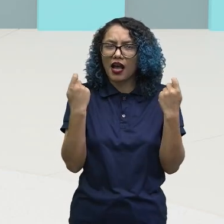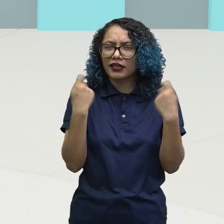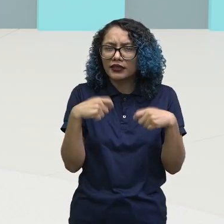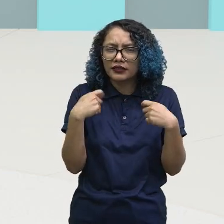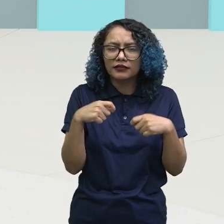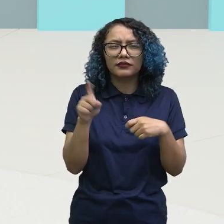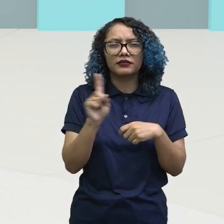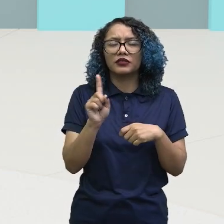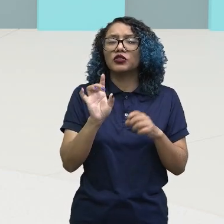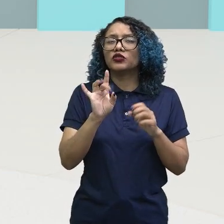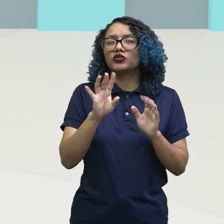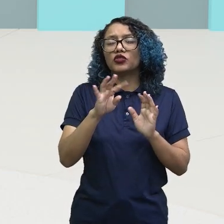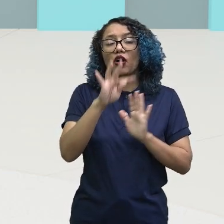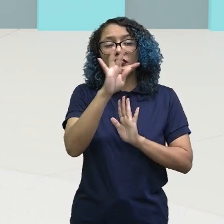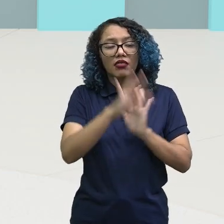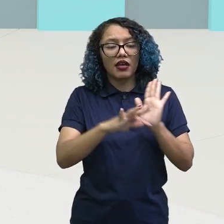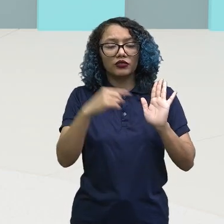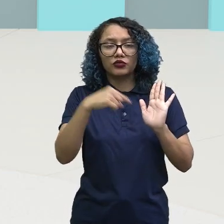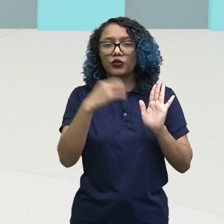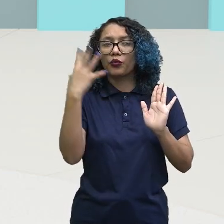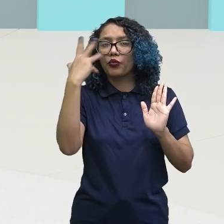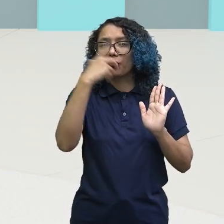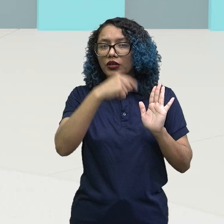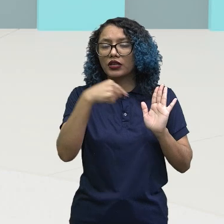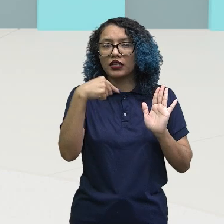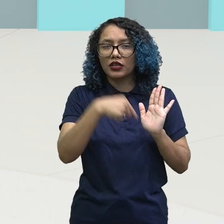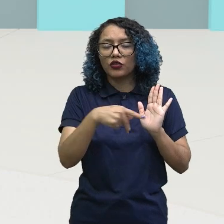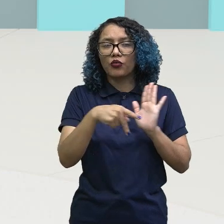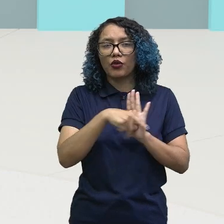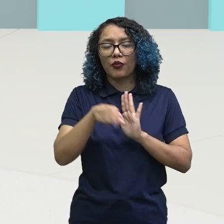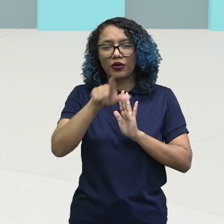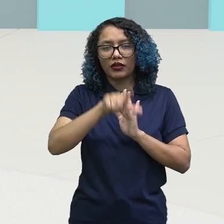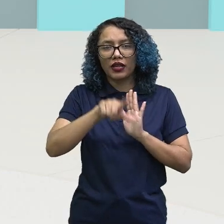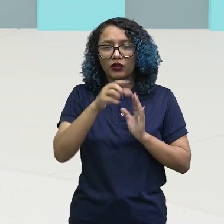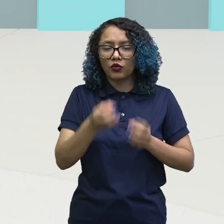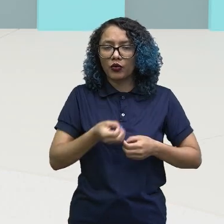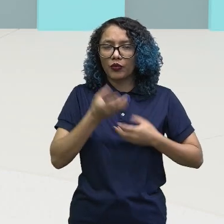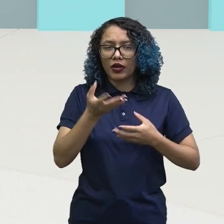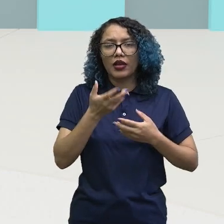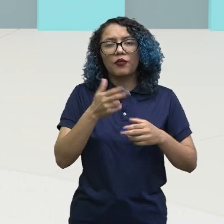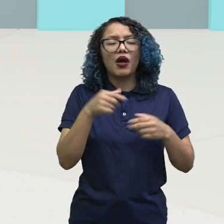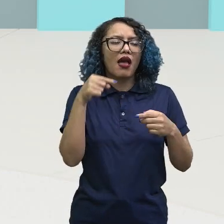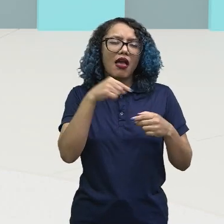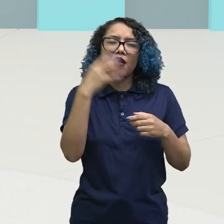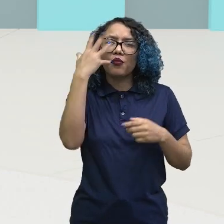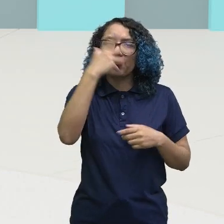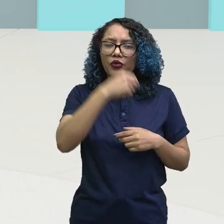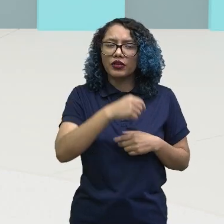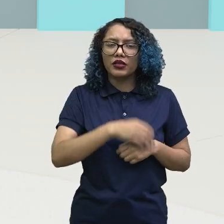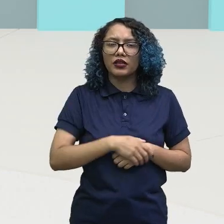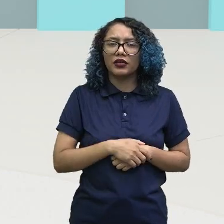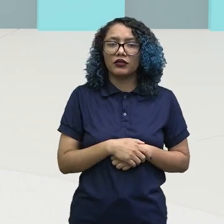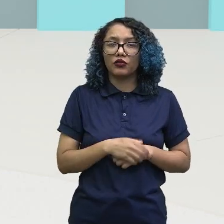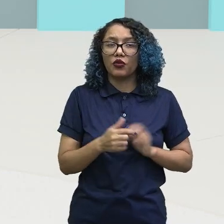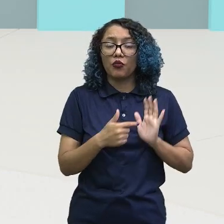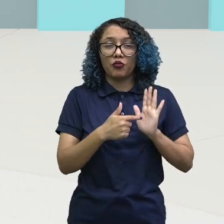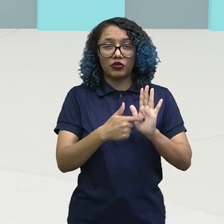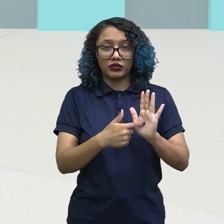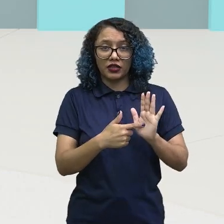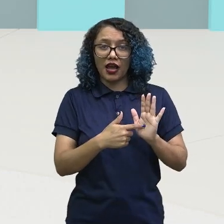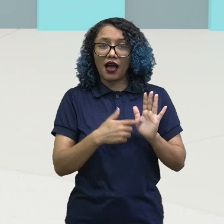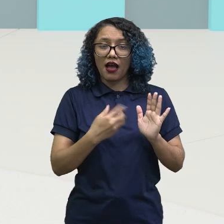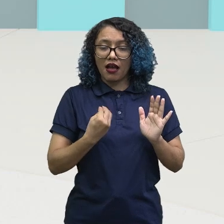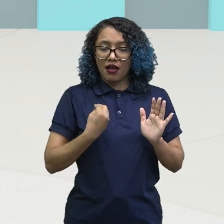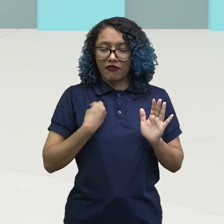texto é belo só porque ele é um texto literário, porque ele é um poema, por exemplo. Eu não quero falar de mim ou colocar os meus